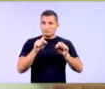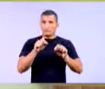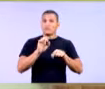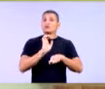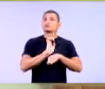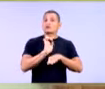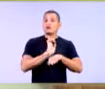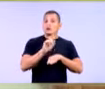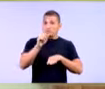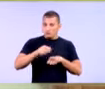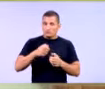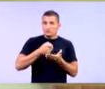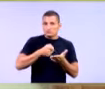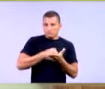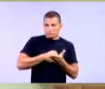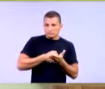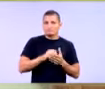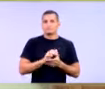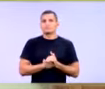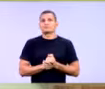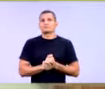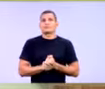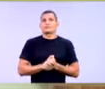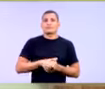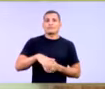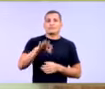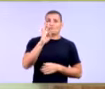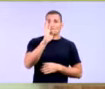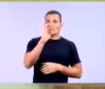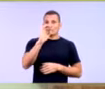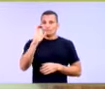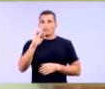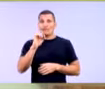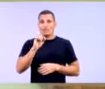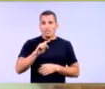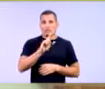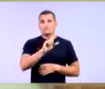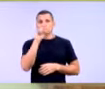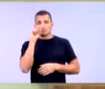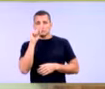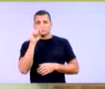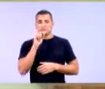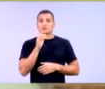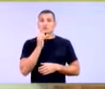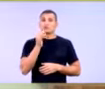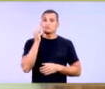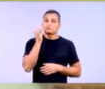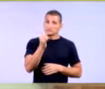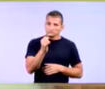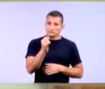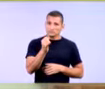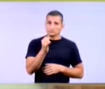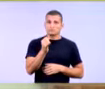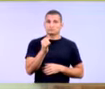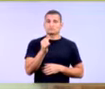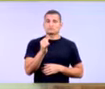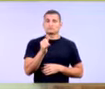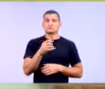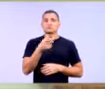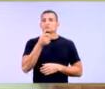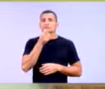obrigatório. O trabalho de conclusão de curso, ele é opcional. Então, ele vai ser realizado caso não